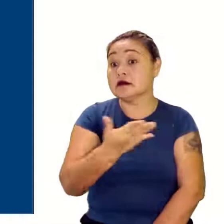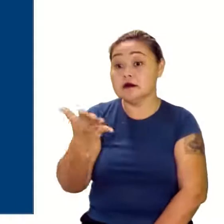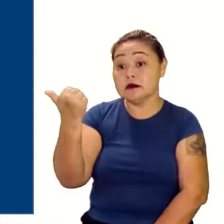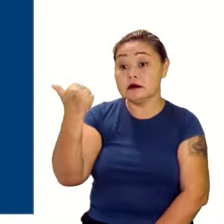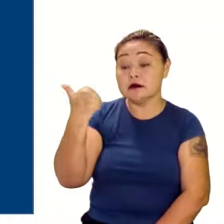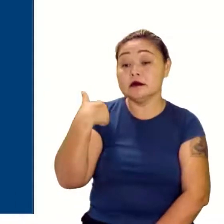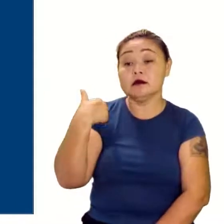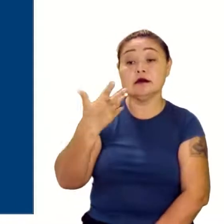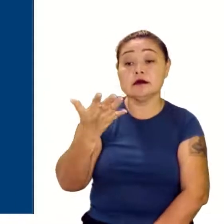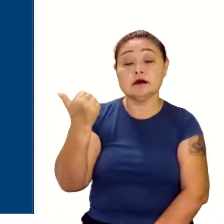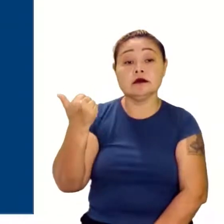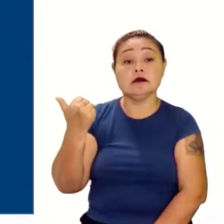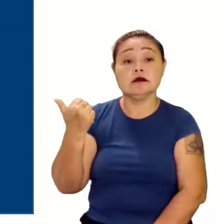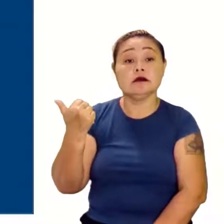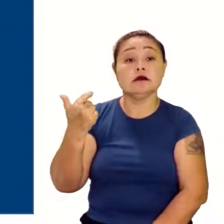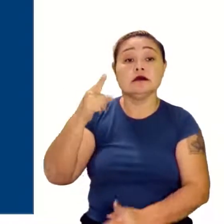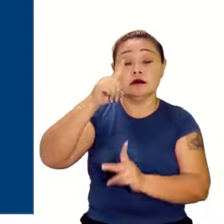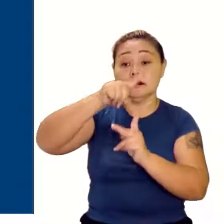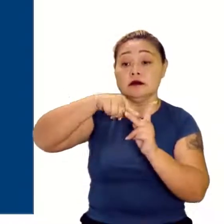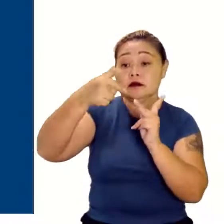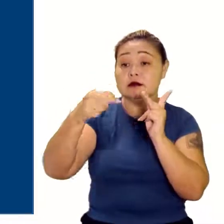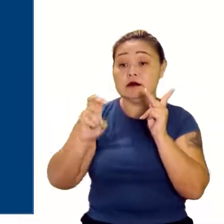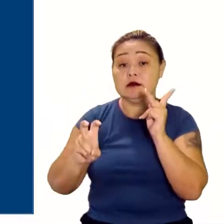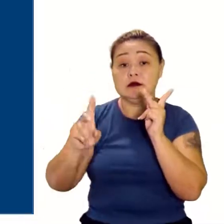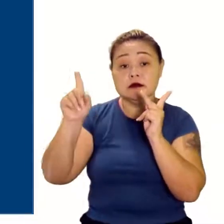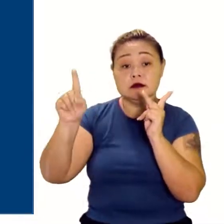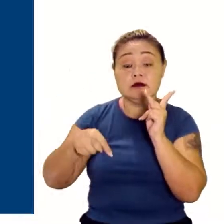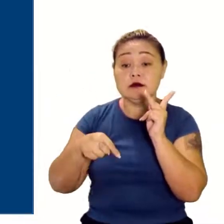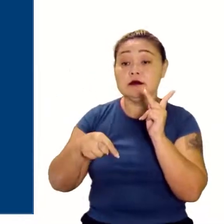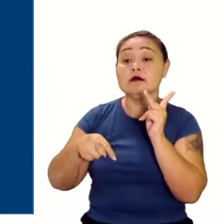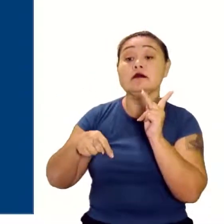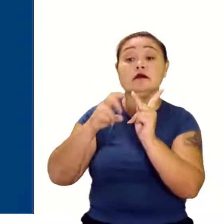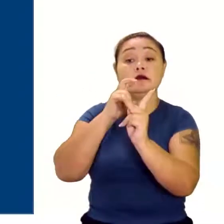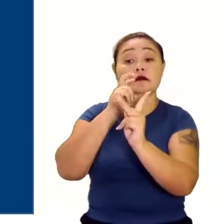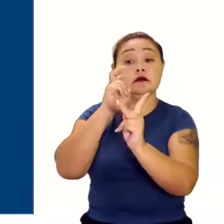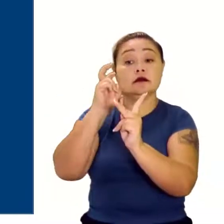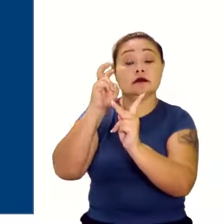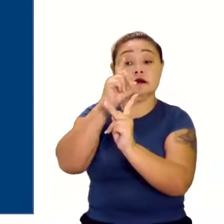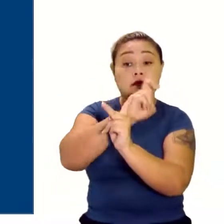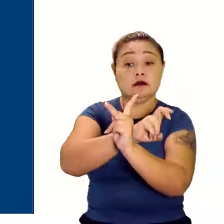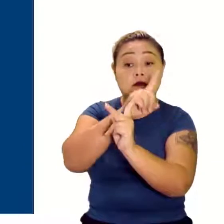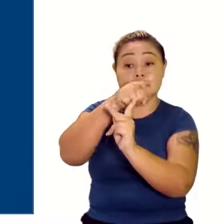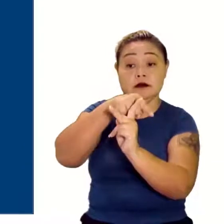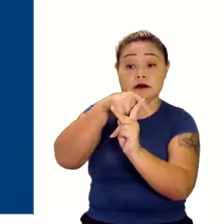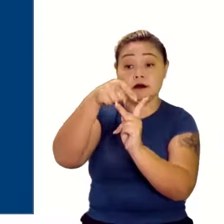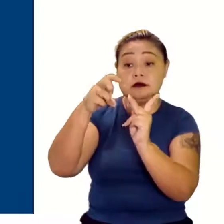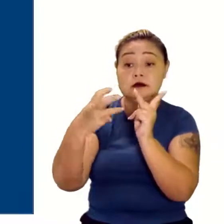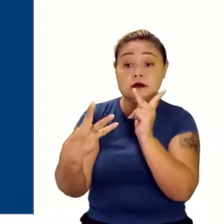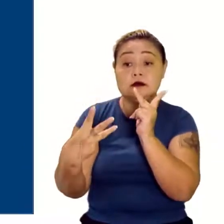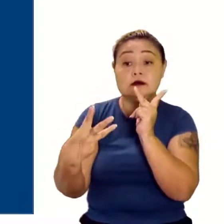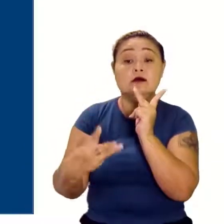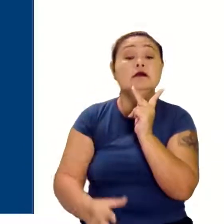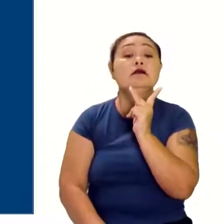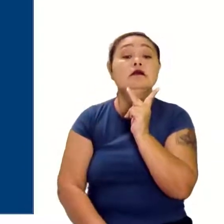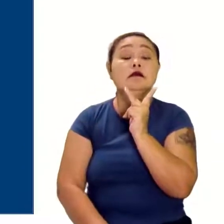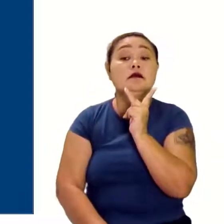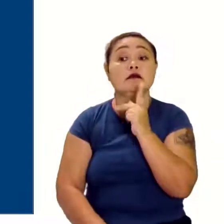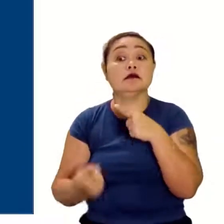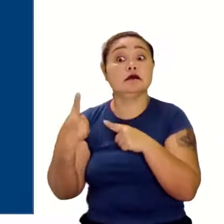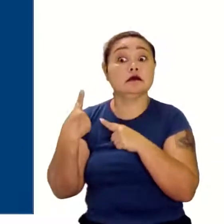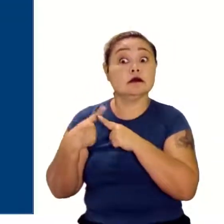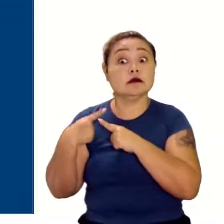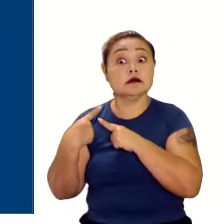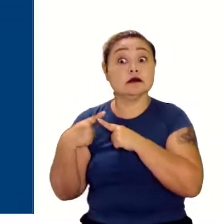A resposta, vamos lá? Raiz quadrada de 75 é o mesmo que? Raiz é 5 raiz de 3. Por